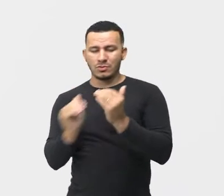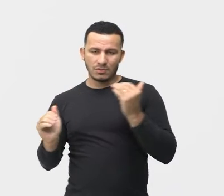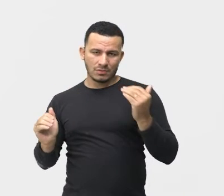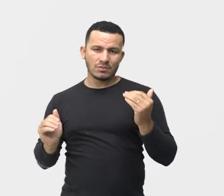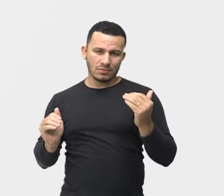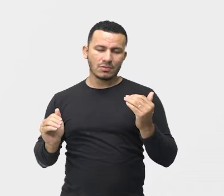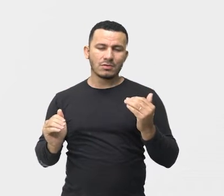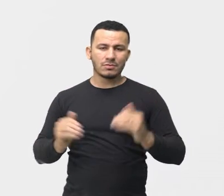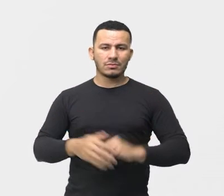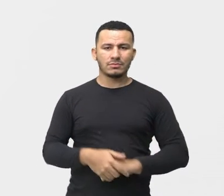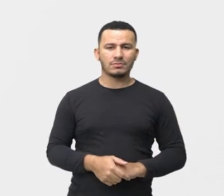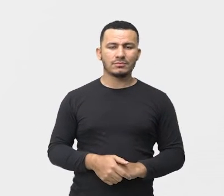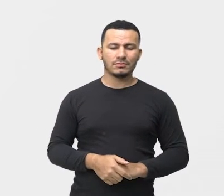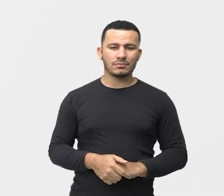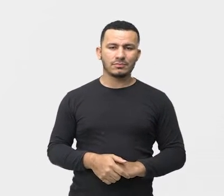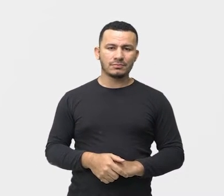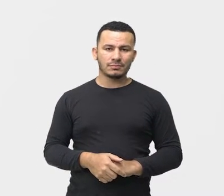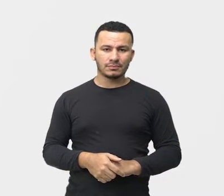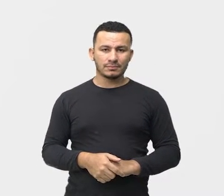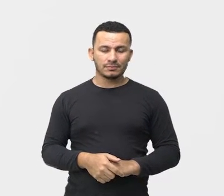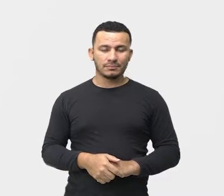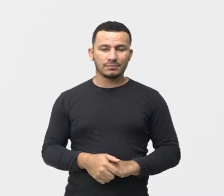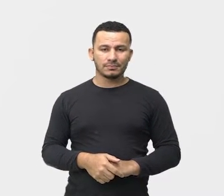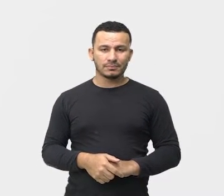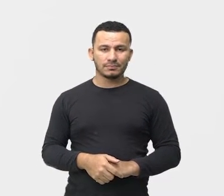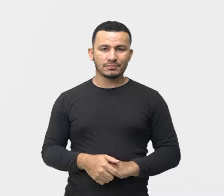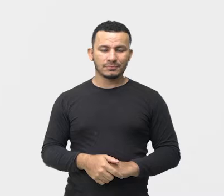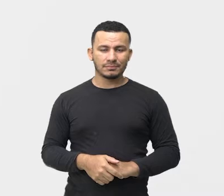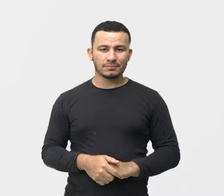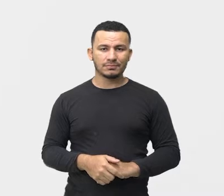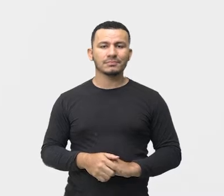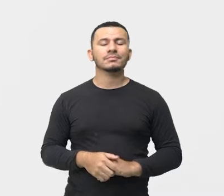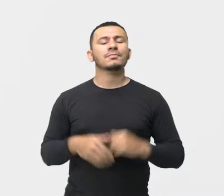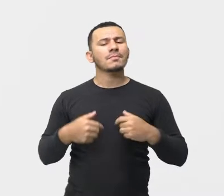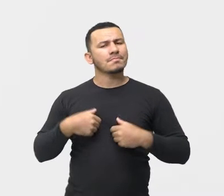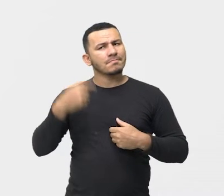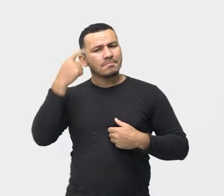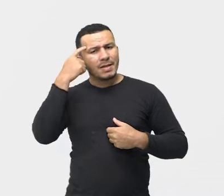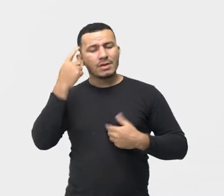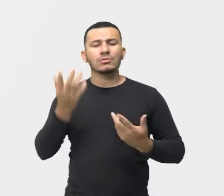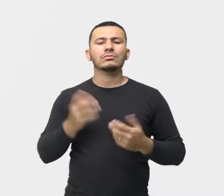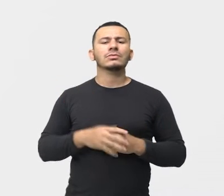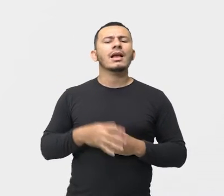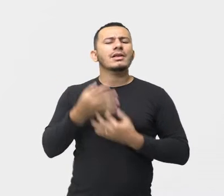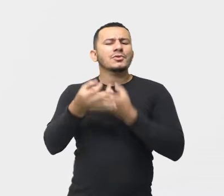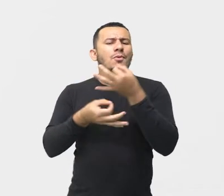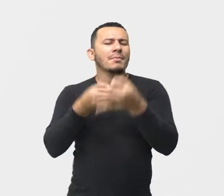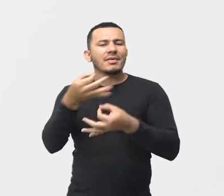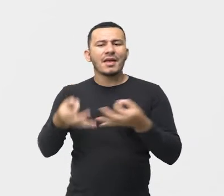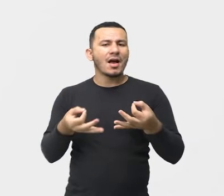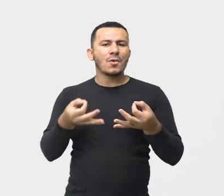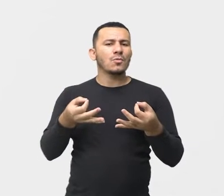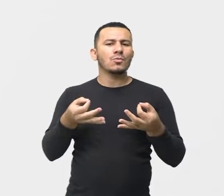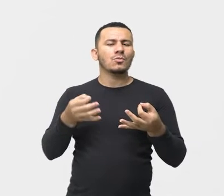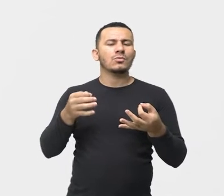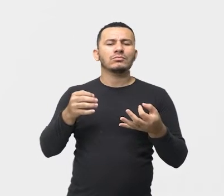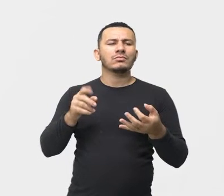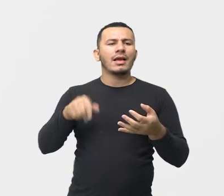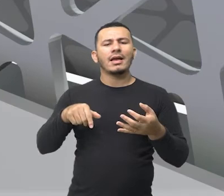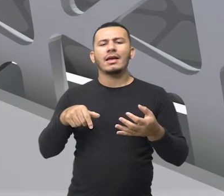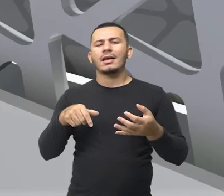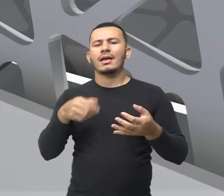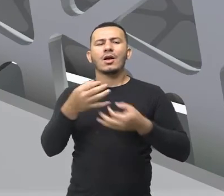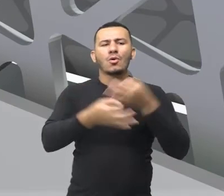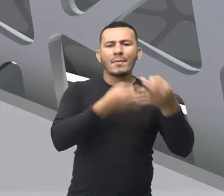aquele texto jornalístico, aquele conteúdo, correto? E aí, esses posicionamentos vieram aí de